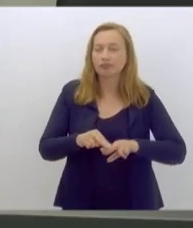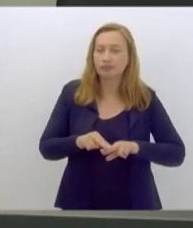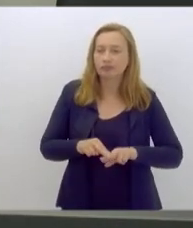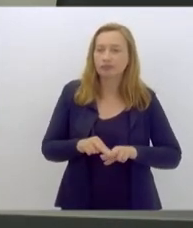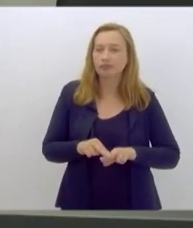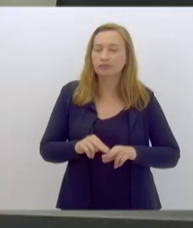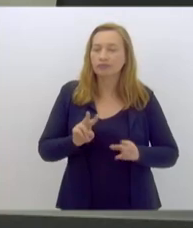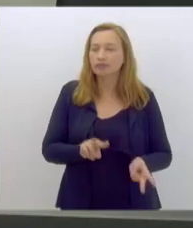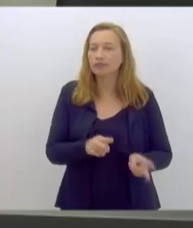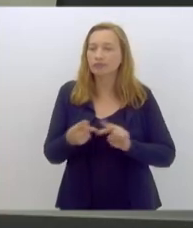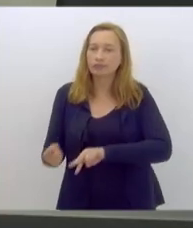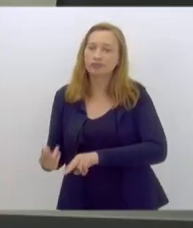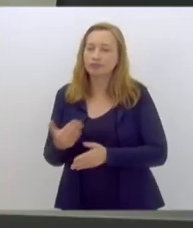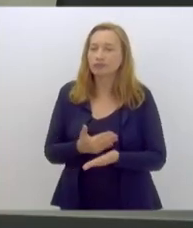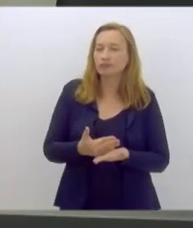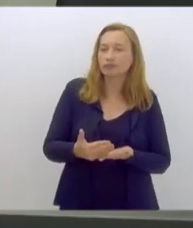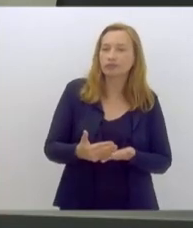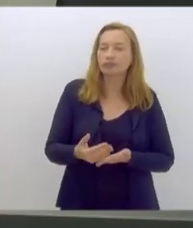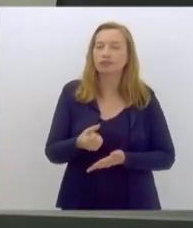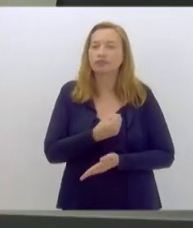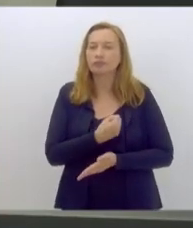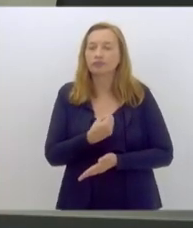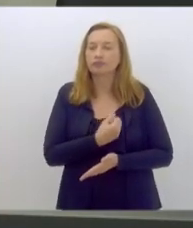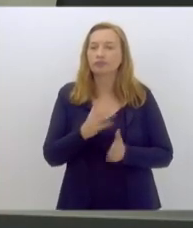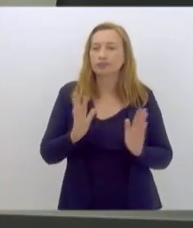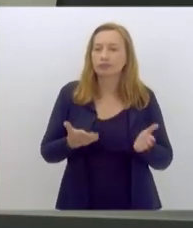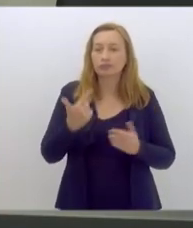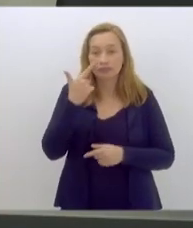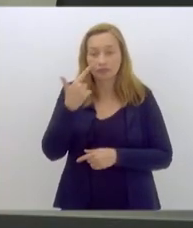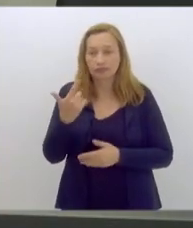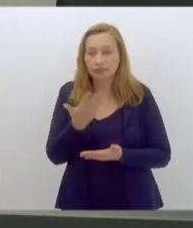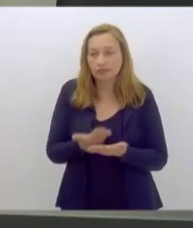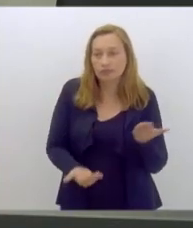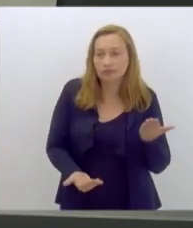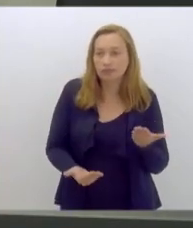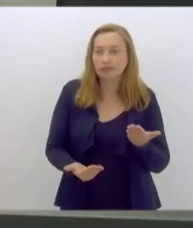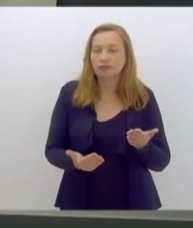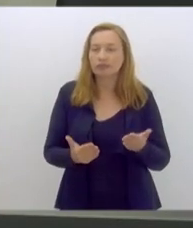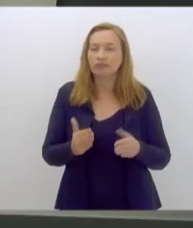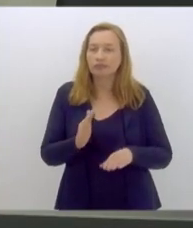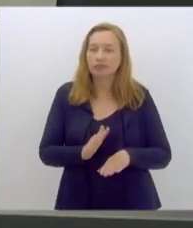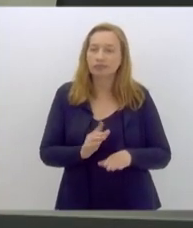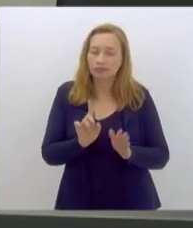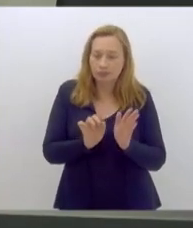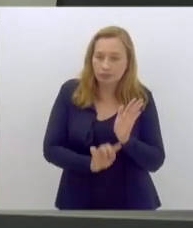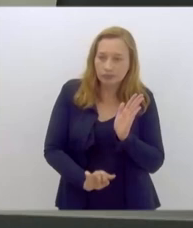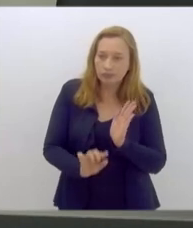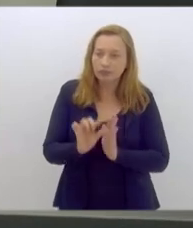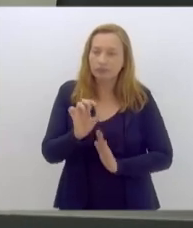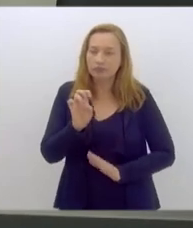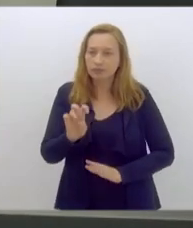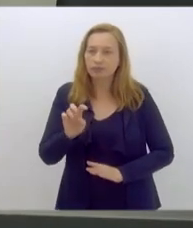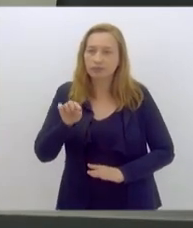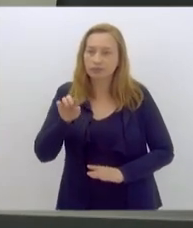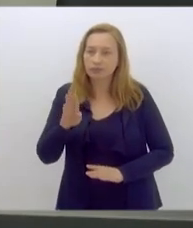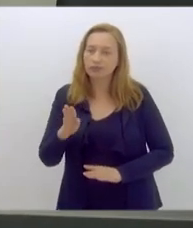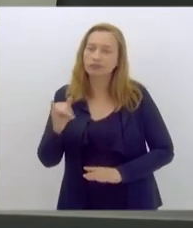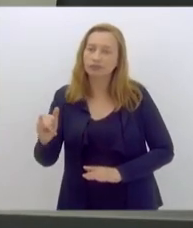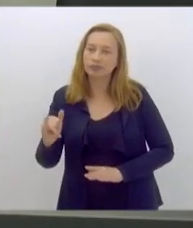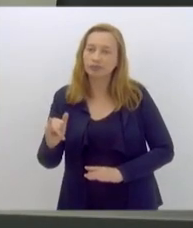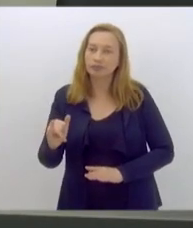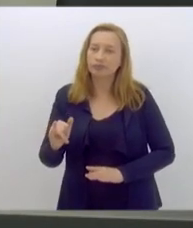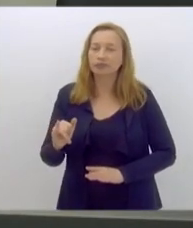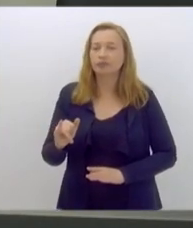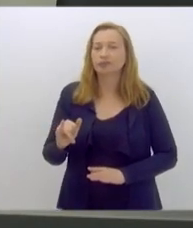que foi encaminhado inicialmente o número e agora a gente prever essa perda um pouco menor né de cinco e aproximadamente